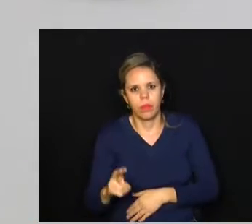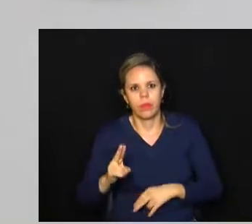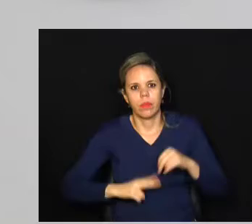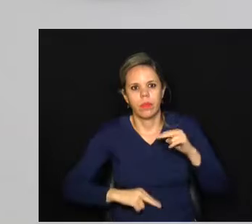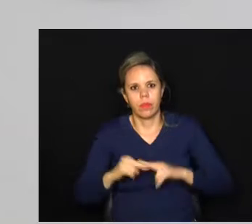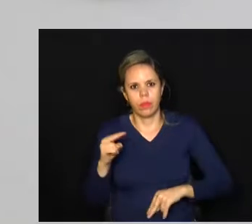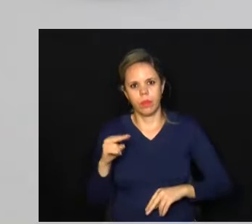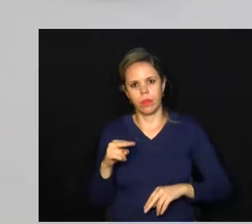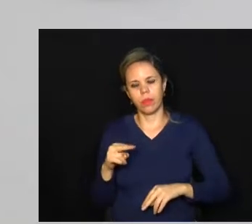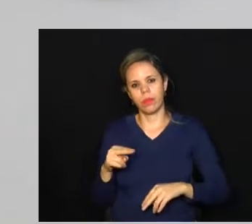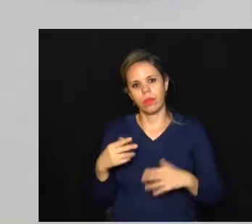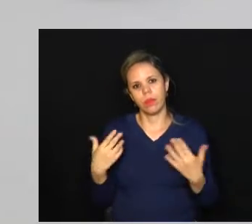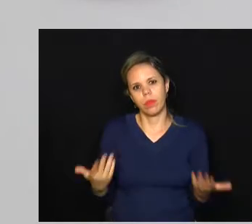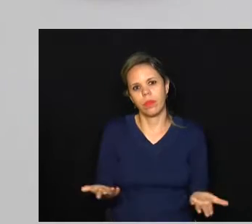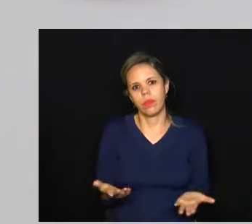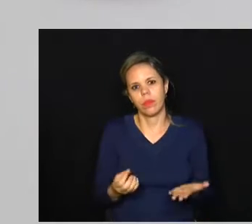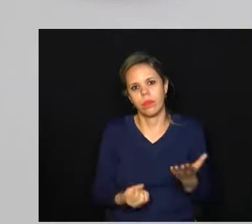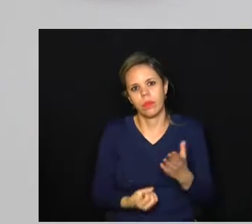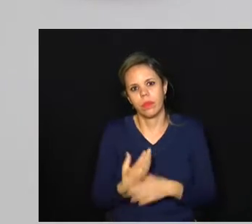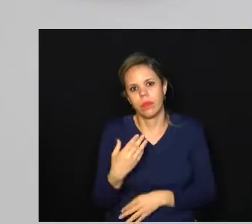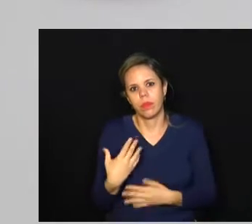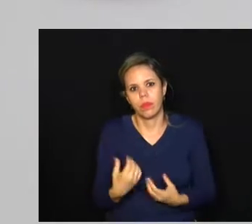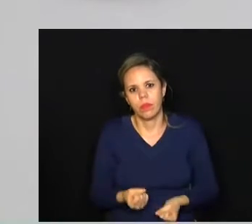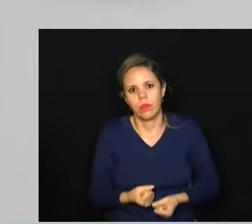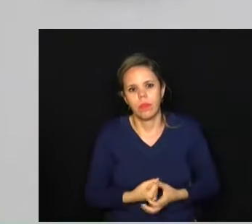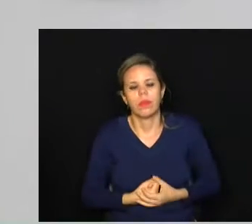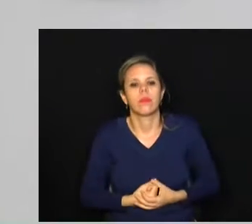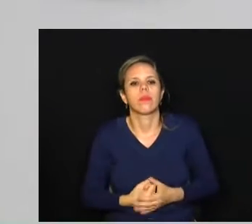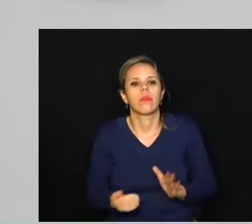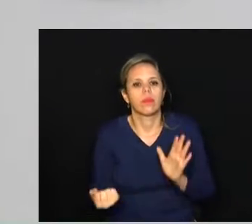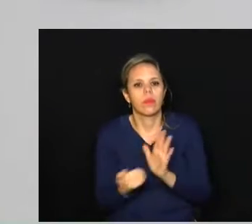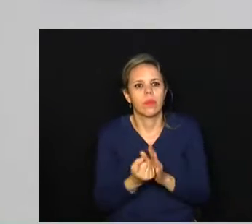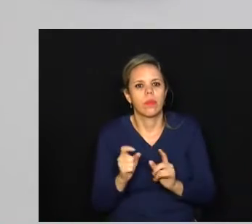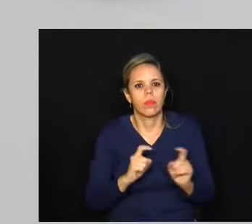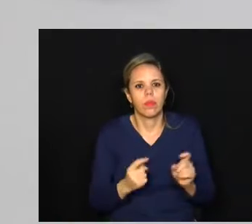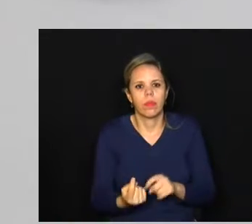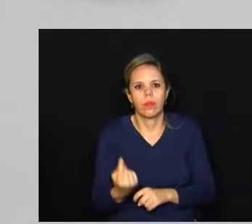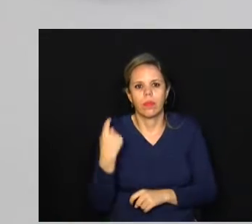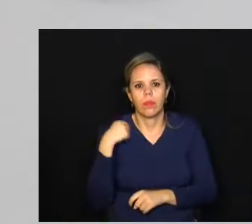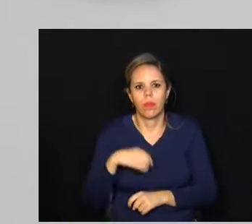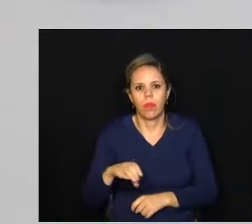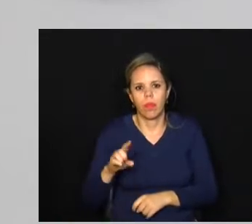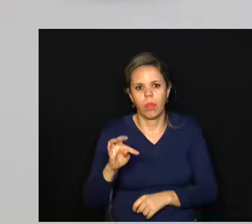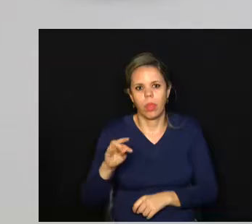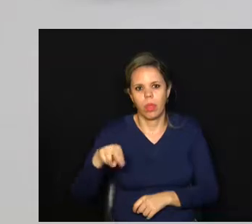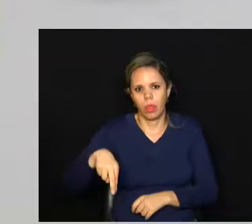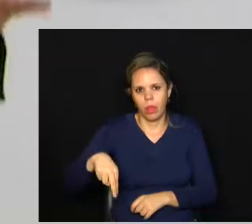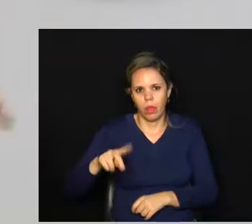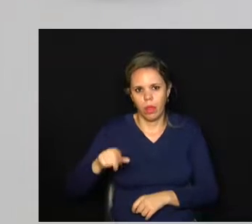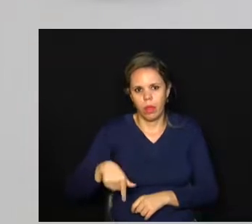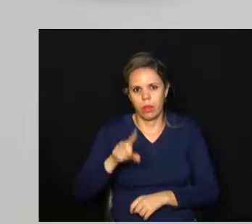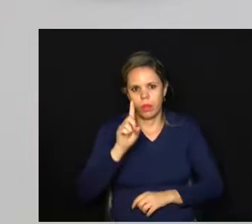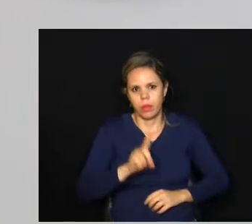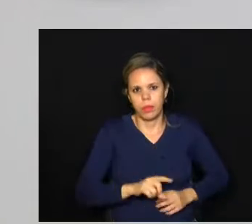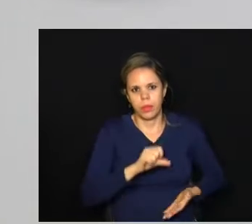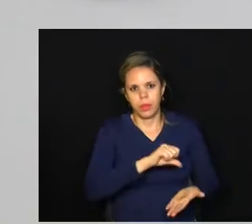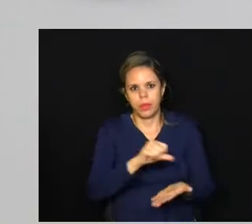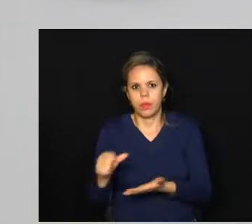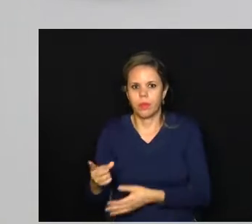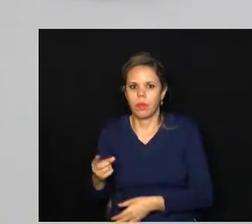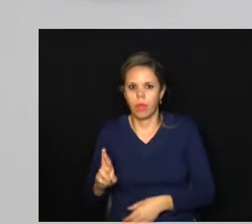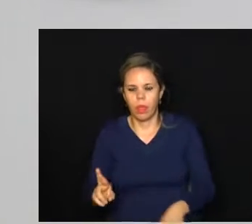junho. Então, o que acontece? Eu marquei uma reunião com o Cleiton, que é o diretor regional aqui do